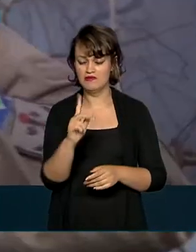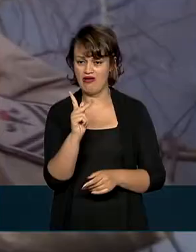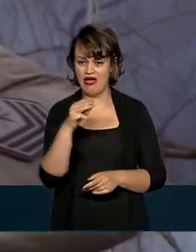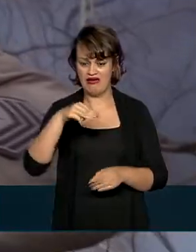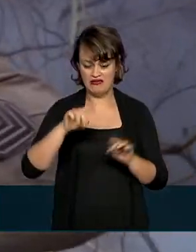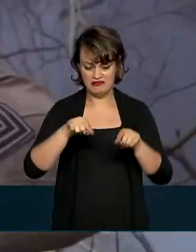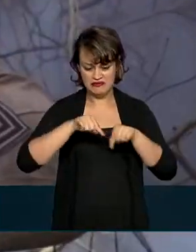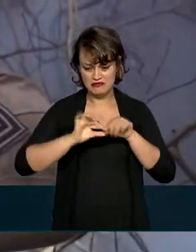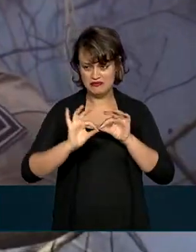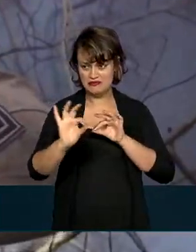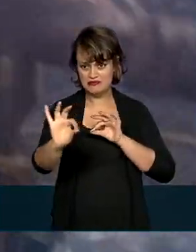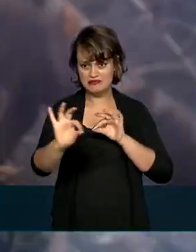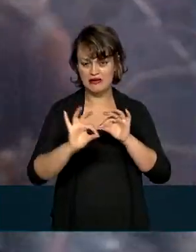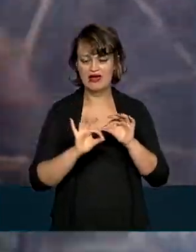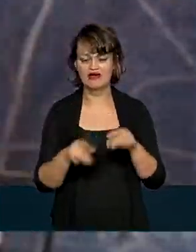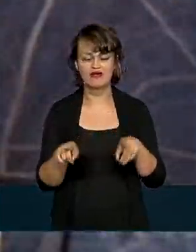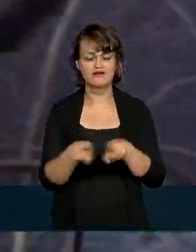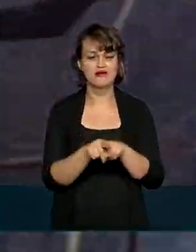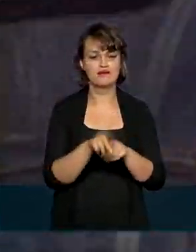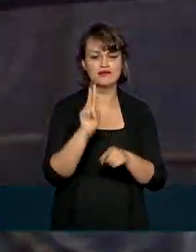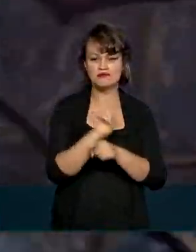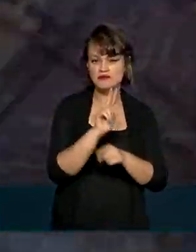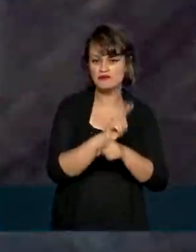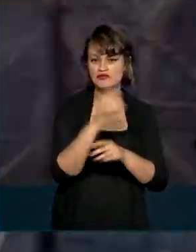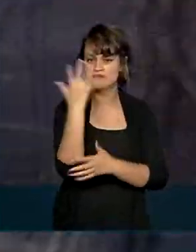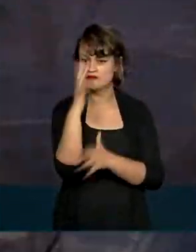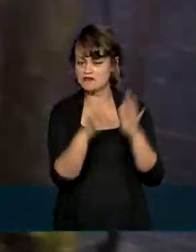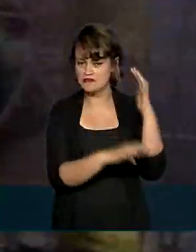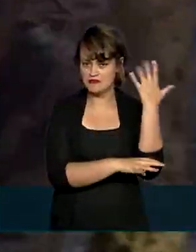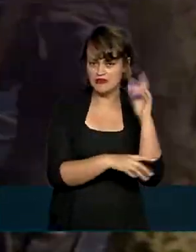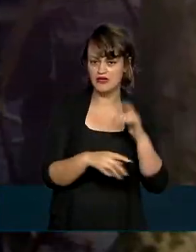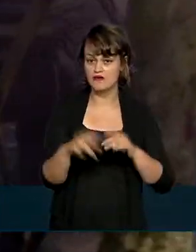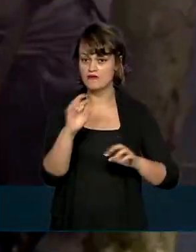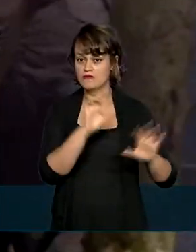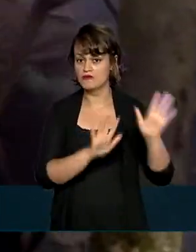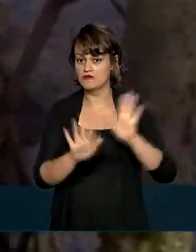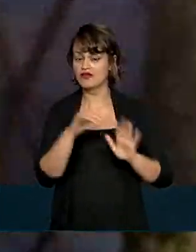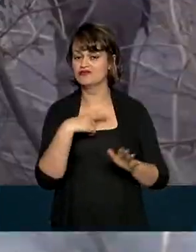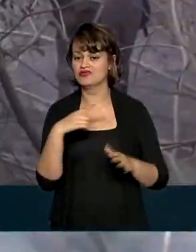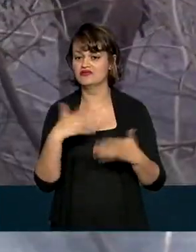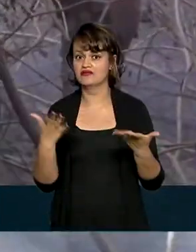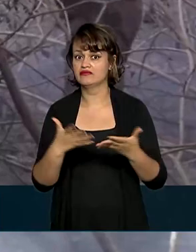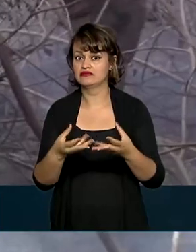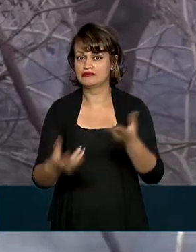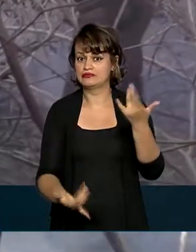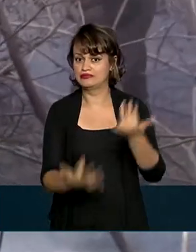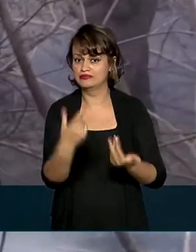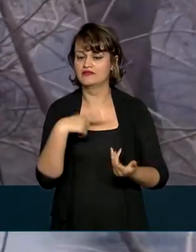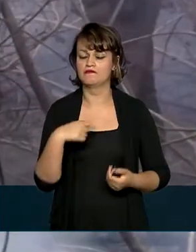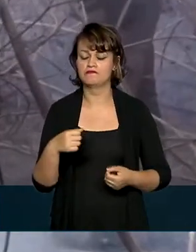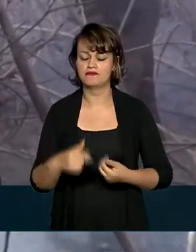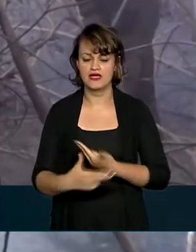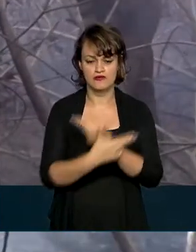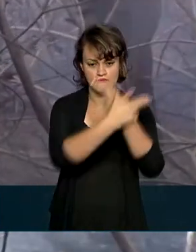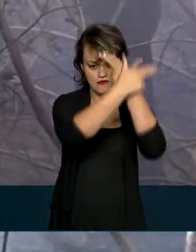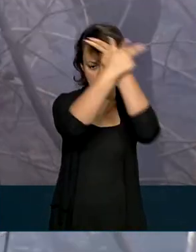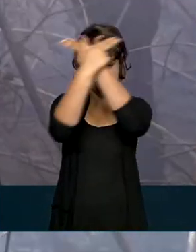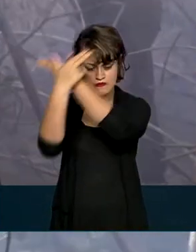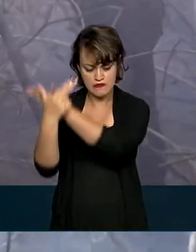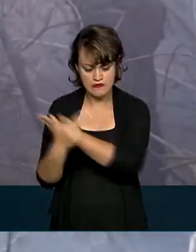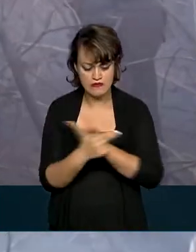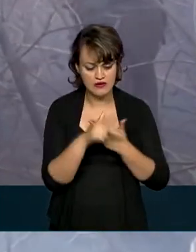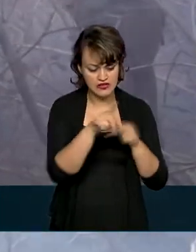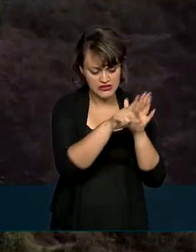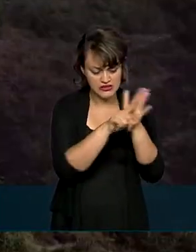quadrados, incluindo áreas de proteção ambiental e de preservação permanente. Imagens de satélite do Instituto Nacional